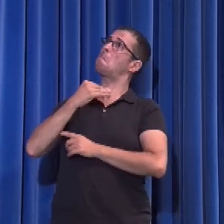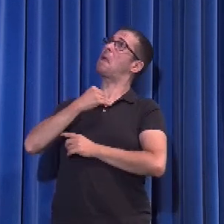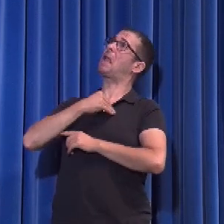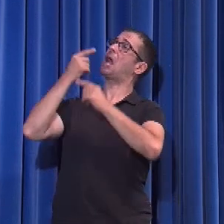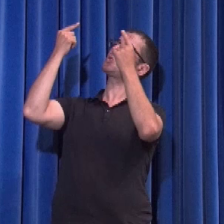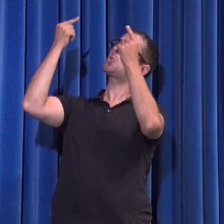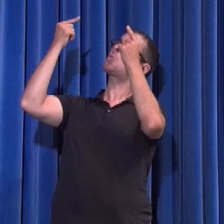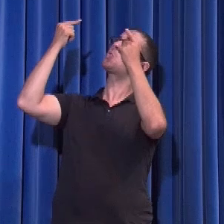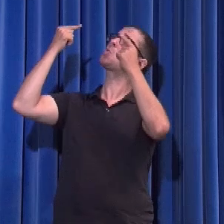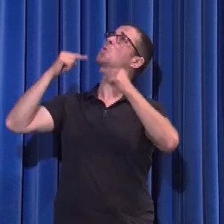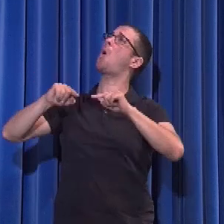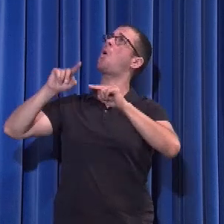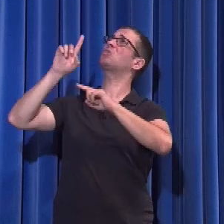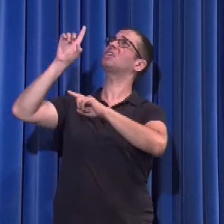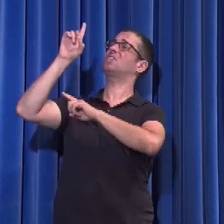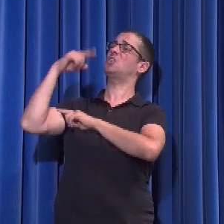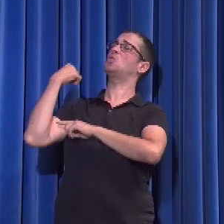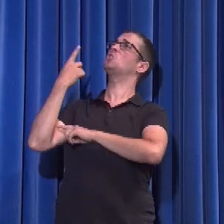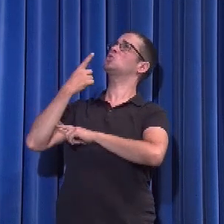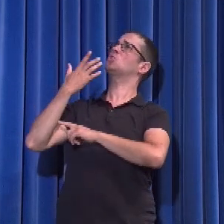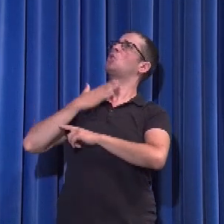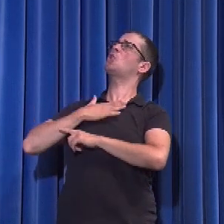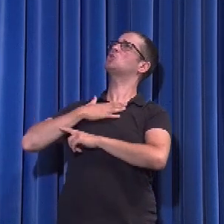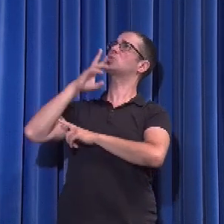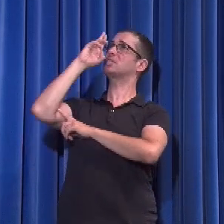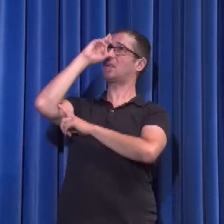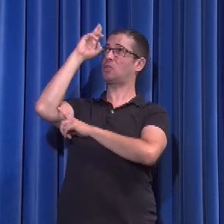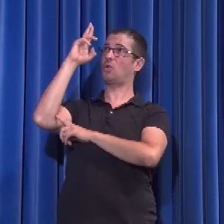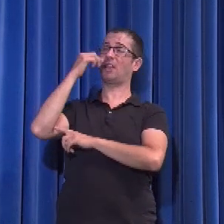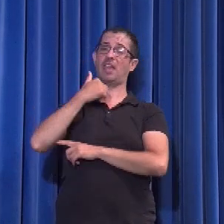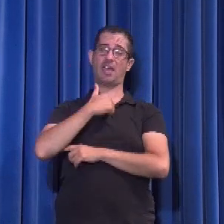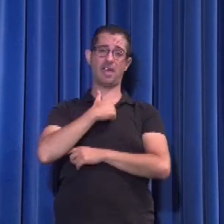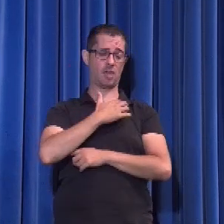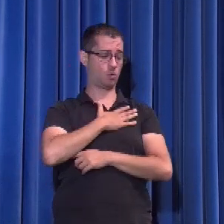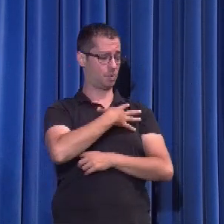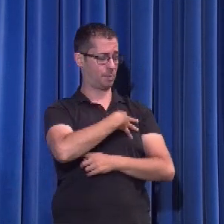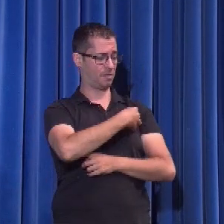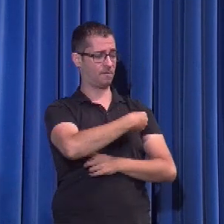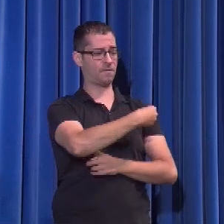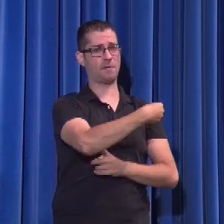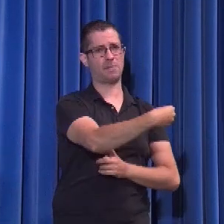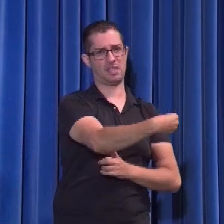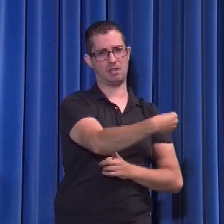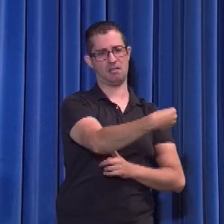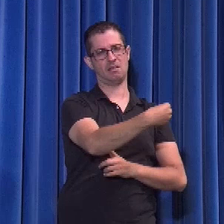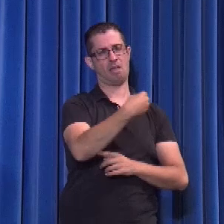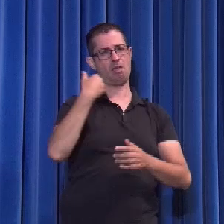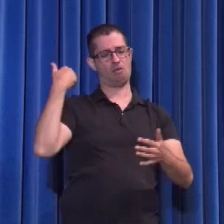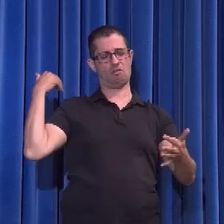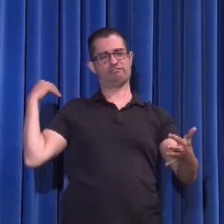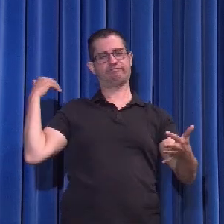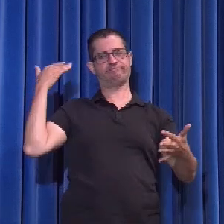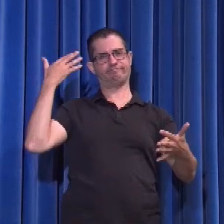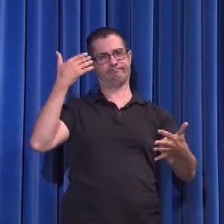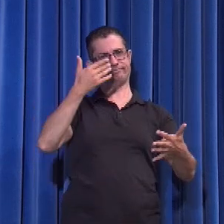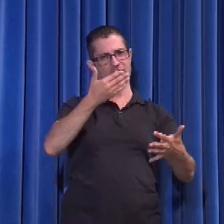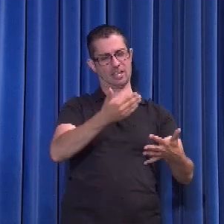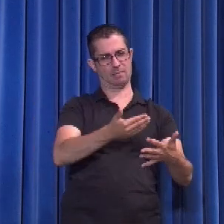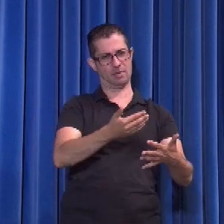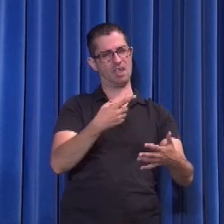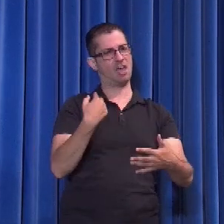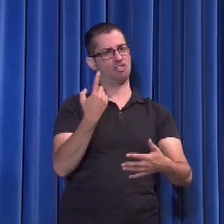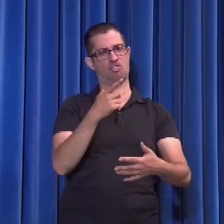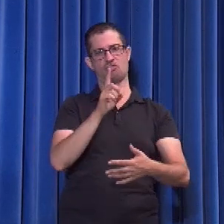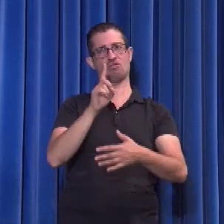Deus, nós e nossos pais, desde a nossa mocidade até o dia de hoje, e não temos ouvido